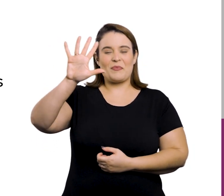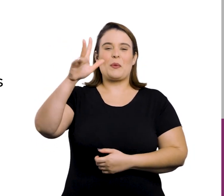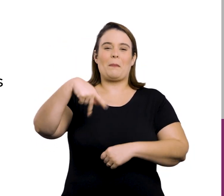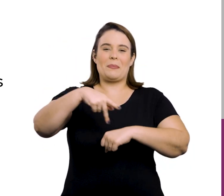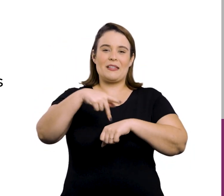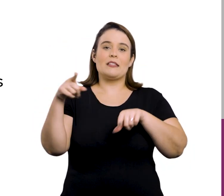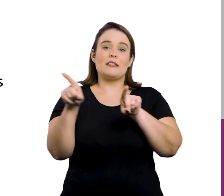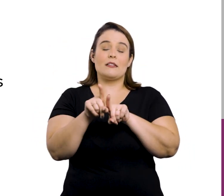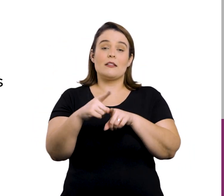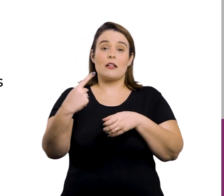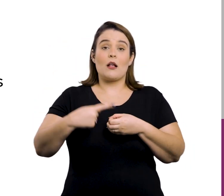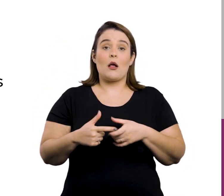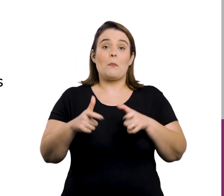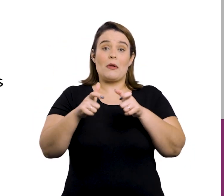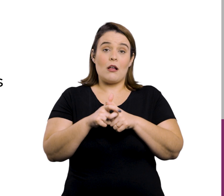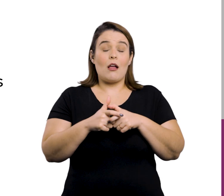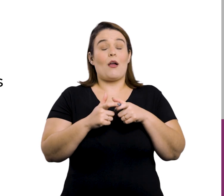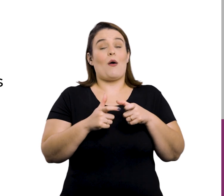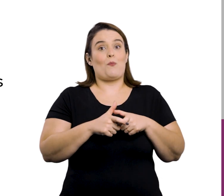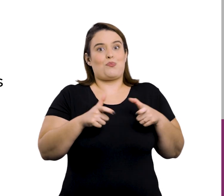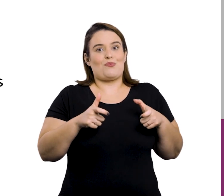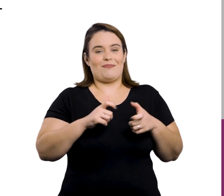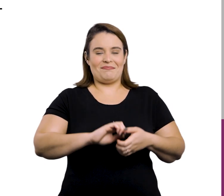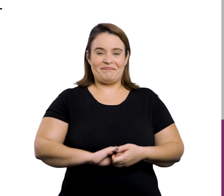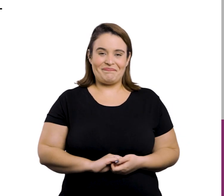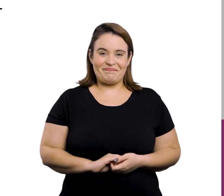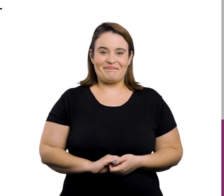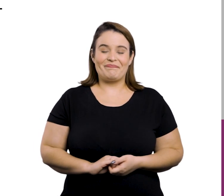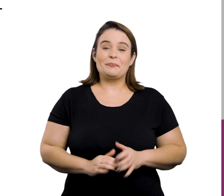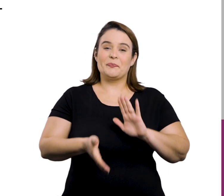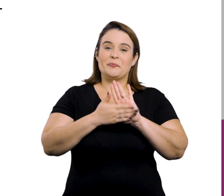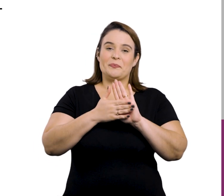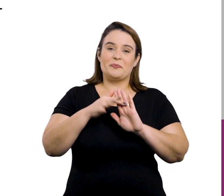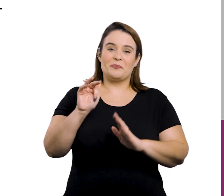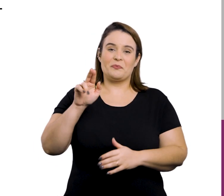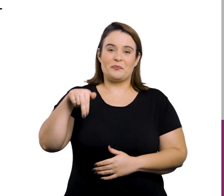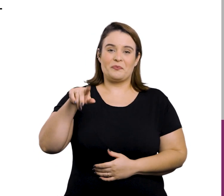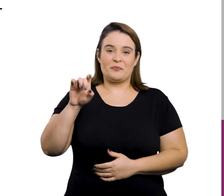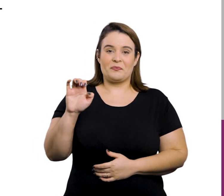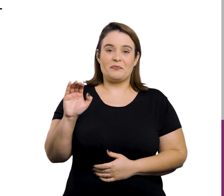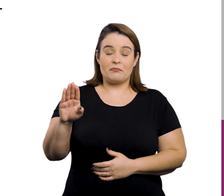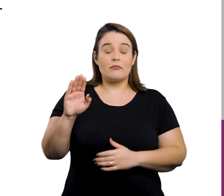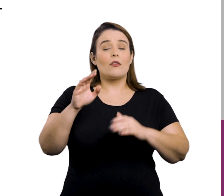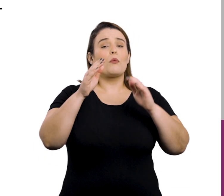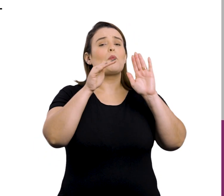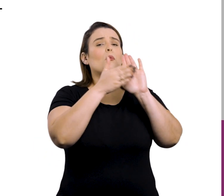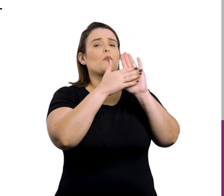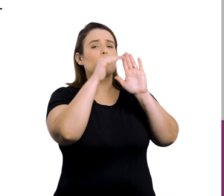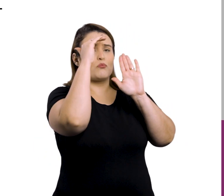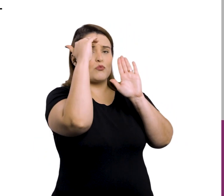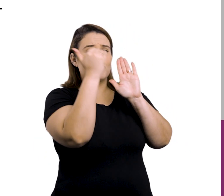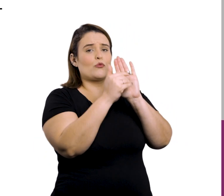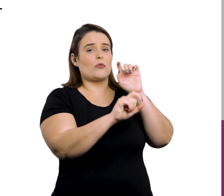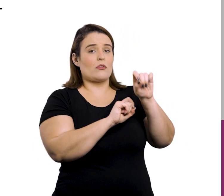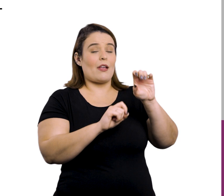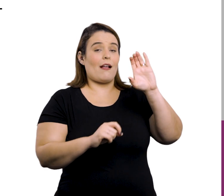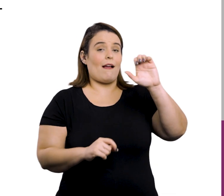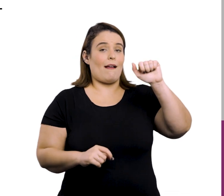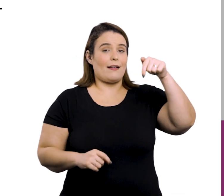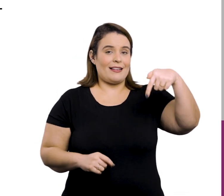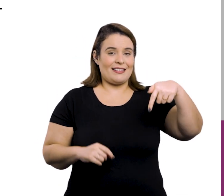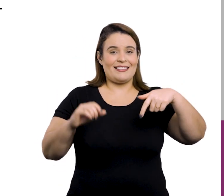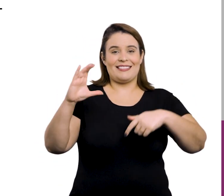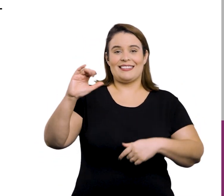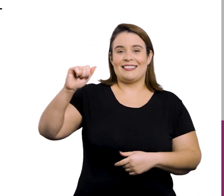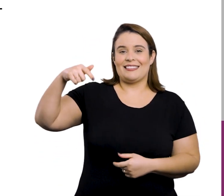do país, e mais municípios pequenos ganham. Essa proposta de Fundeb segue o CAQI-CAC. Por isso,